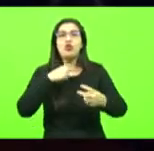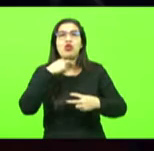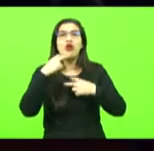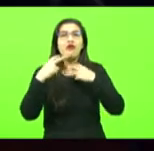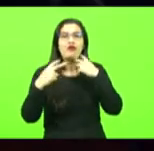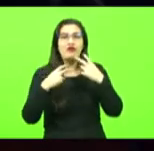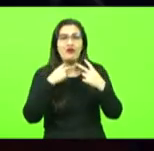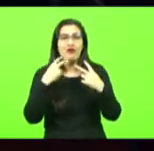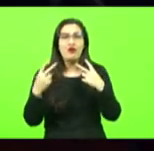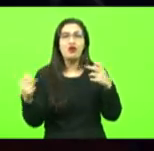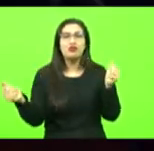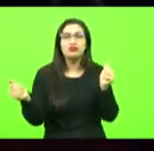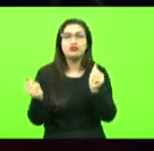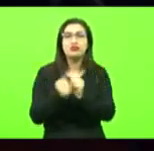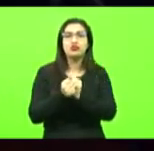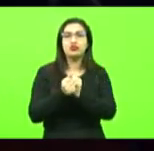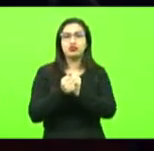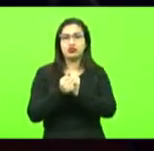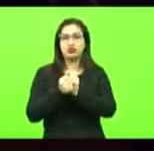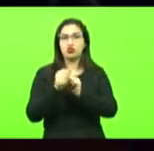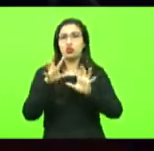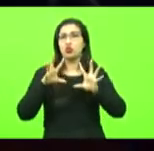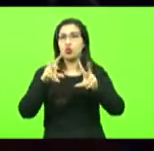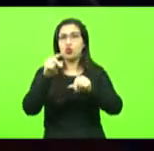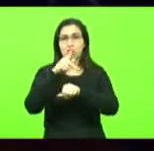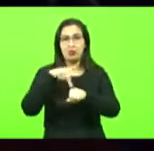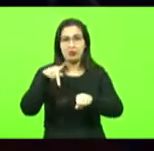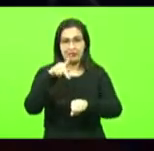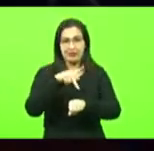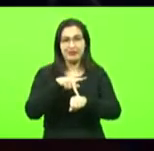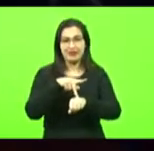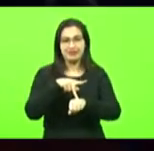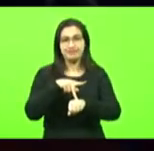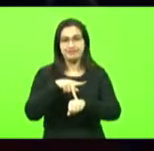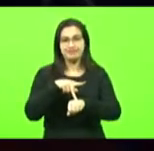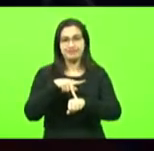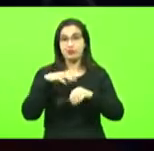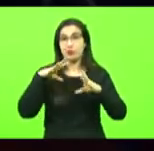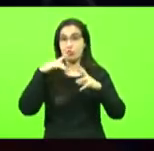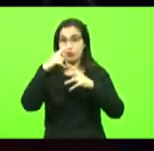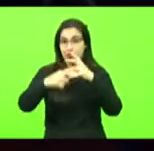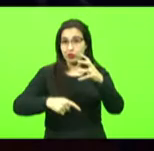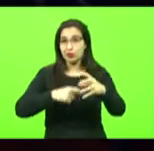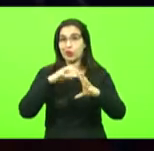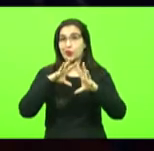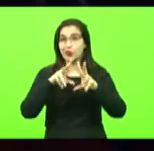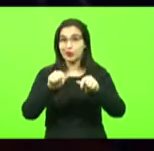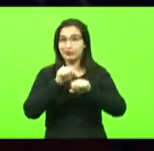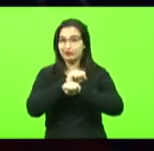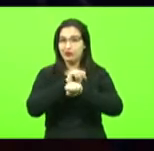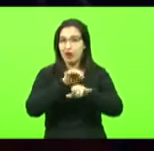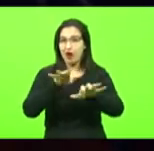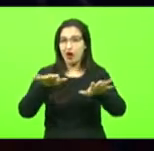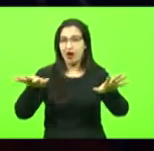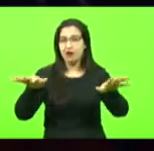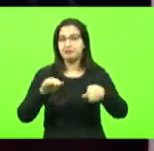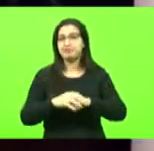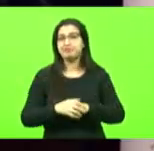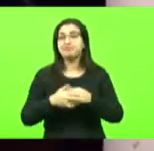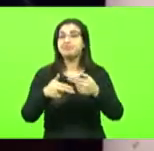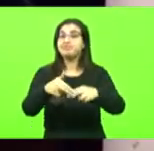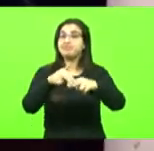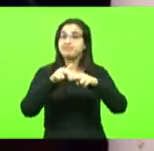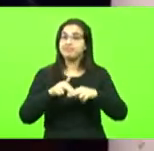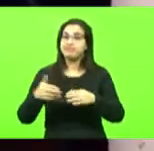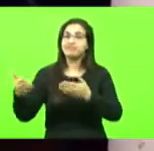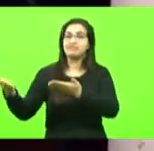juntas por todo o país, ecoam pelo mundo. Por isso,